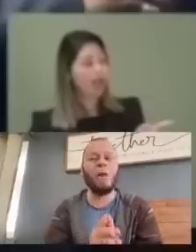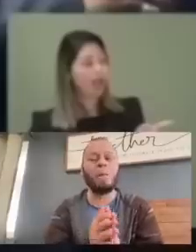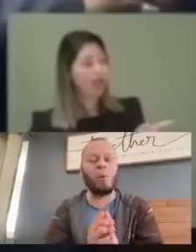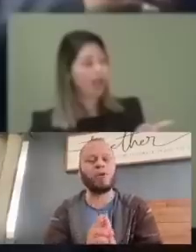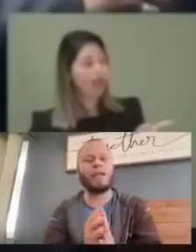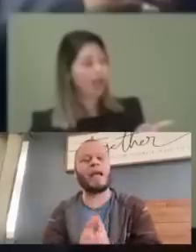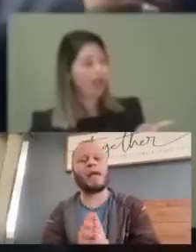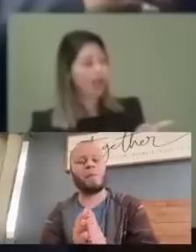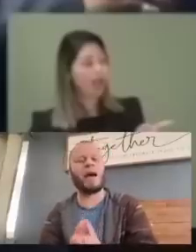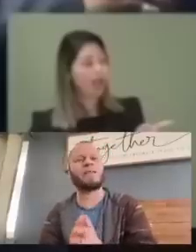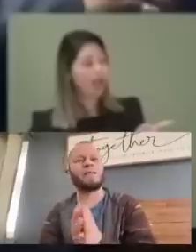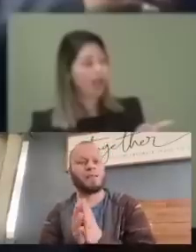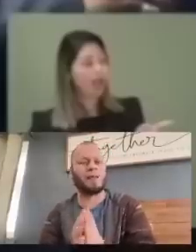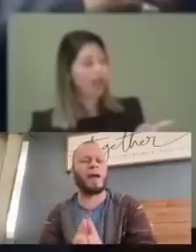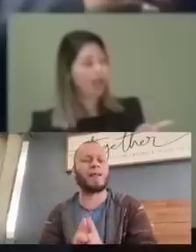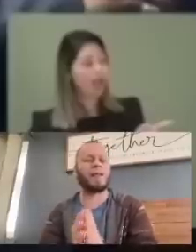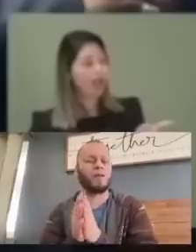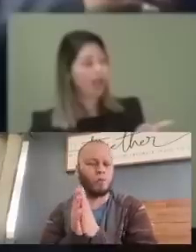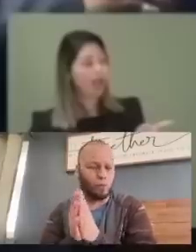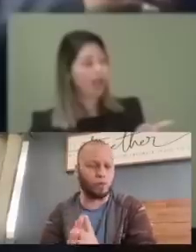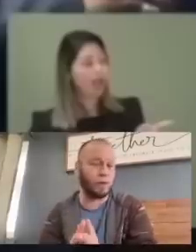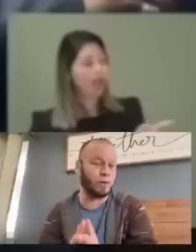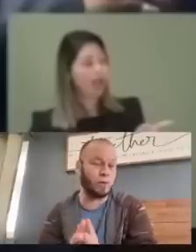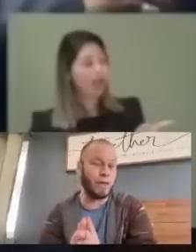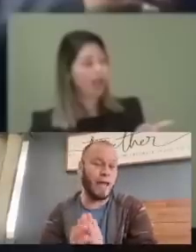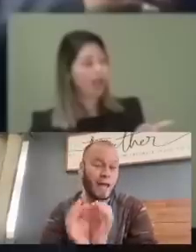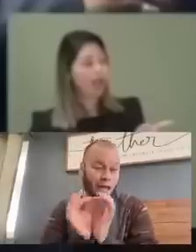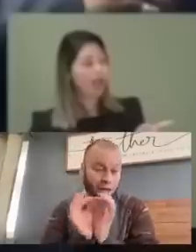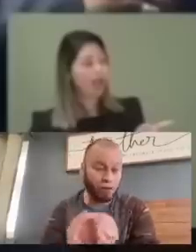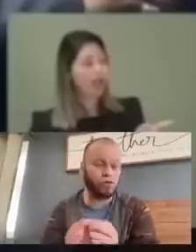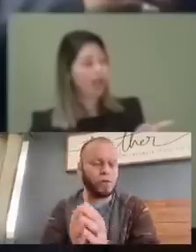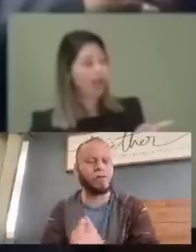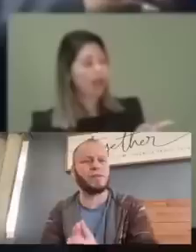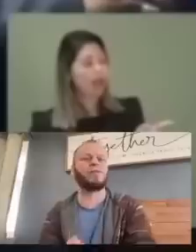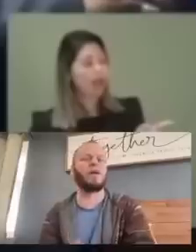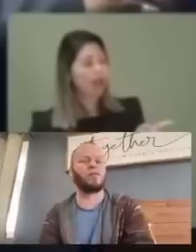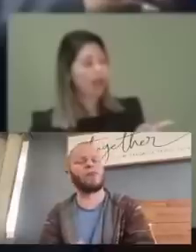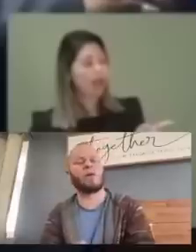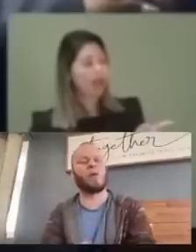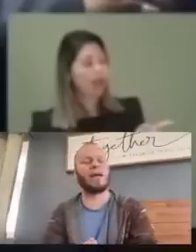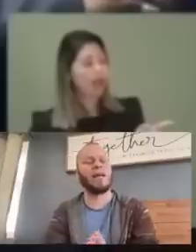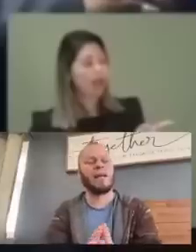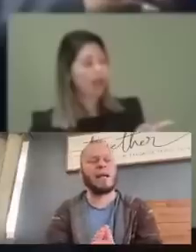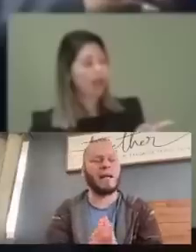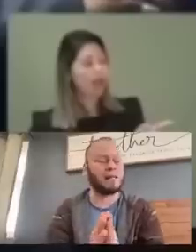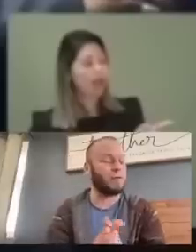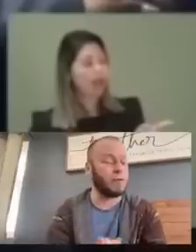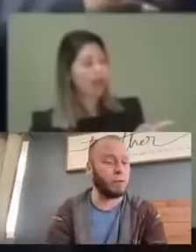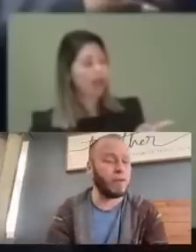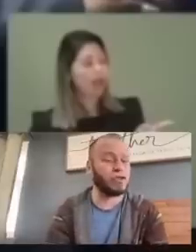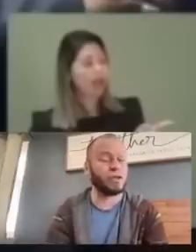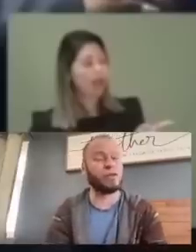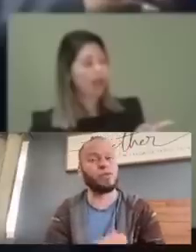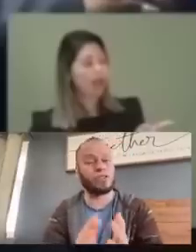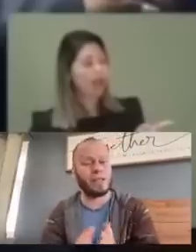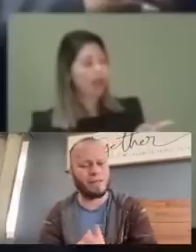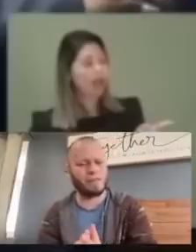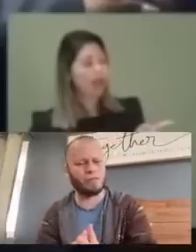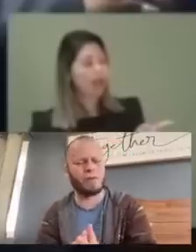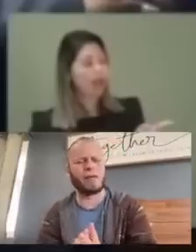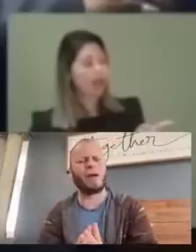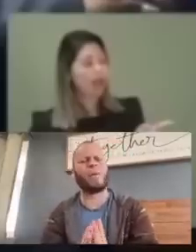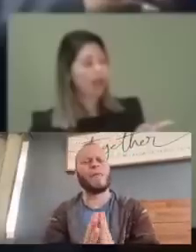não poderá mais estarem no governo é isso que você vai ouvir agora galera se você não está inscrito